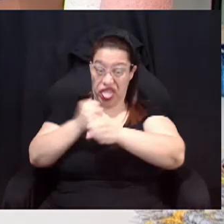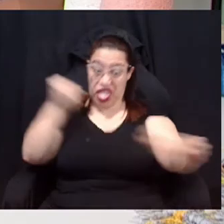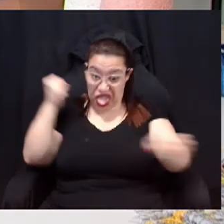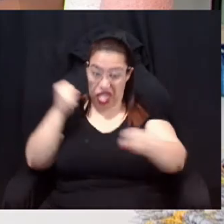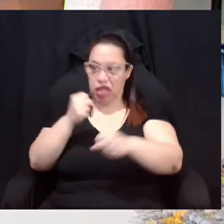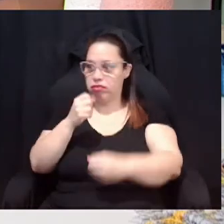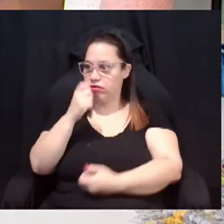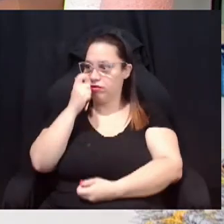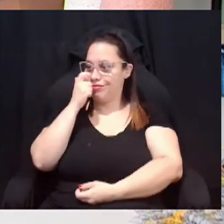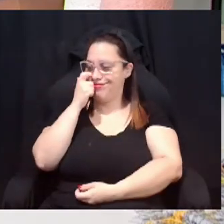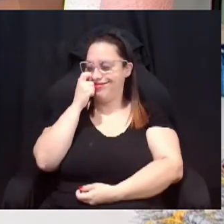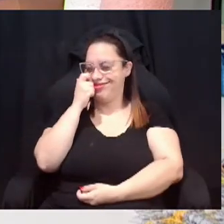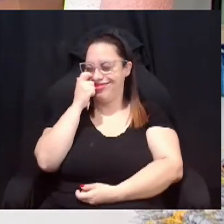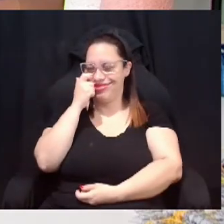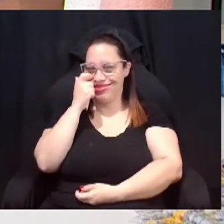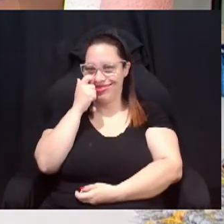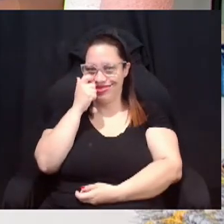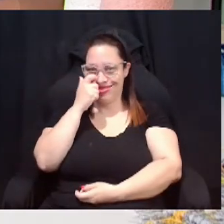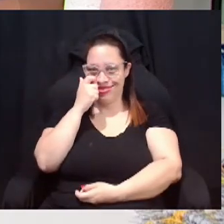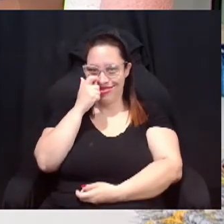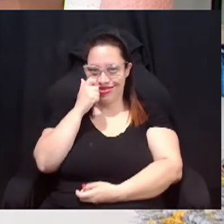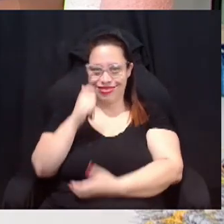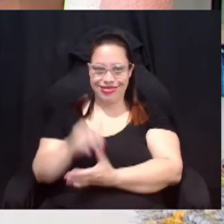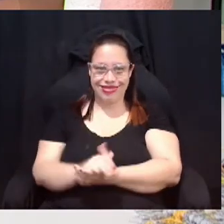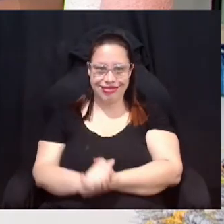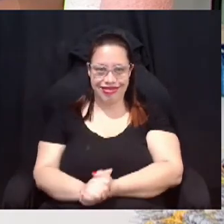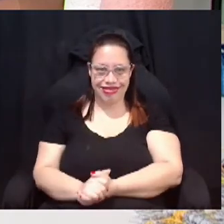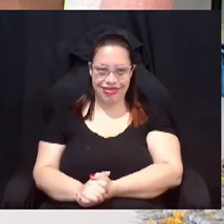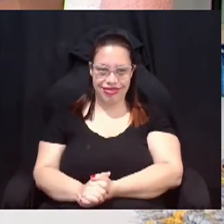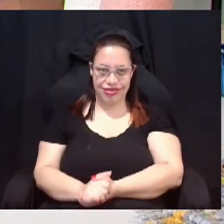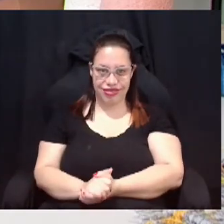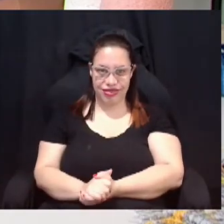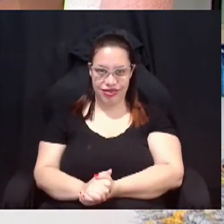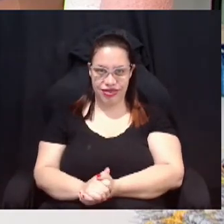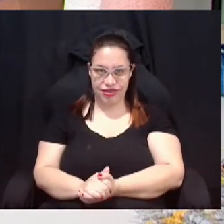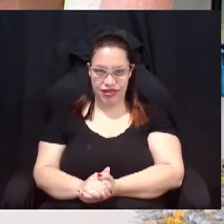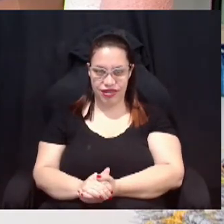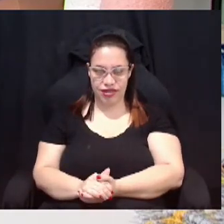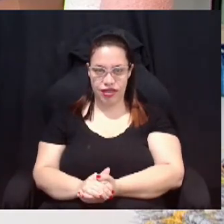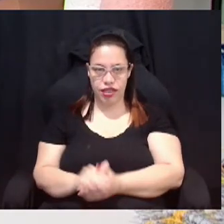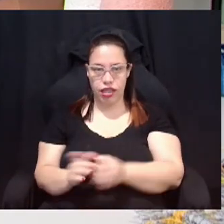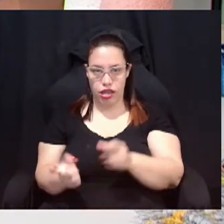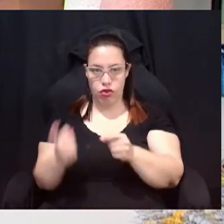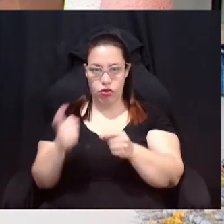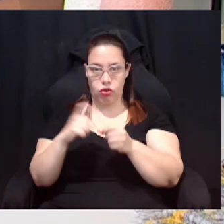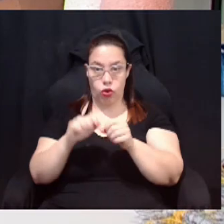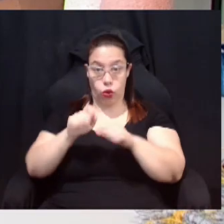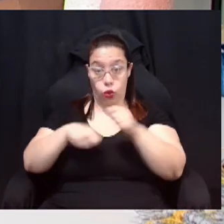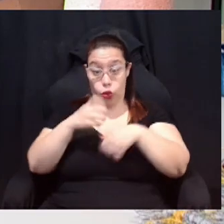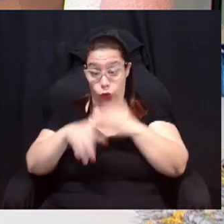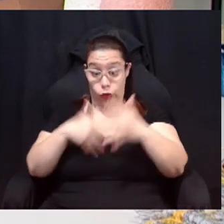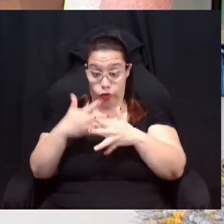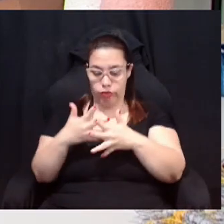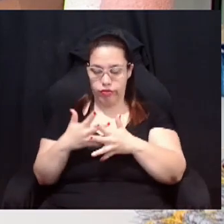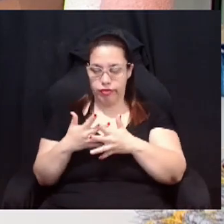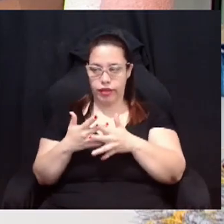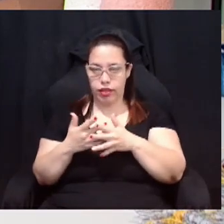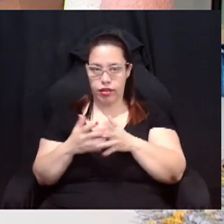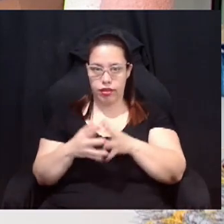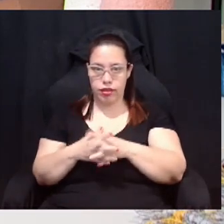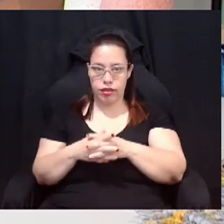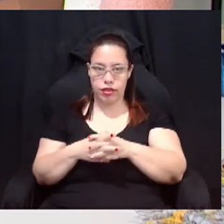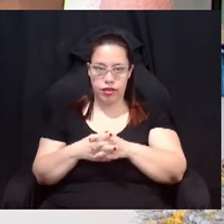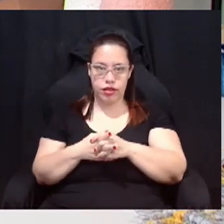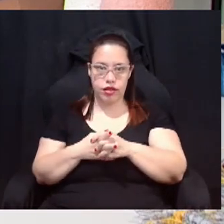mesmo. Ó, já tô subindo mais um pouco que ele voltou a virar, tá? Ai, mas aqui em cima ele